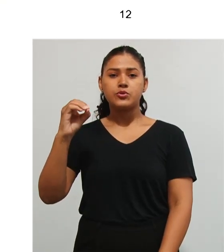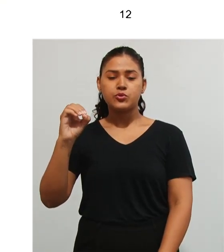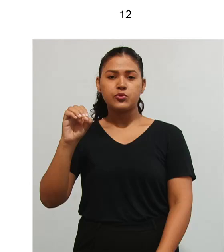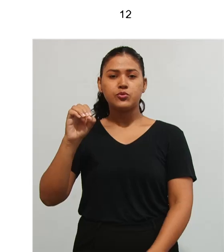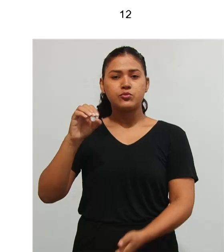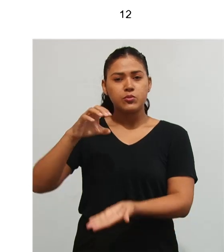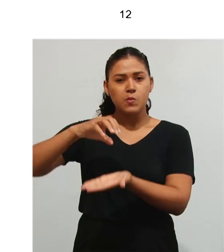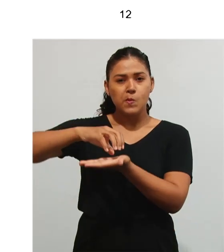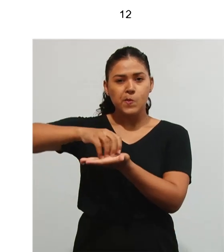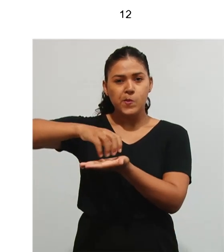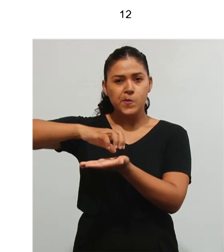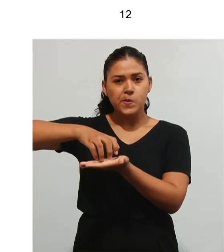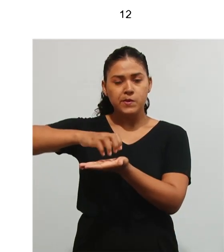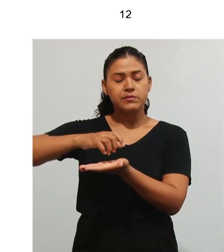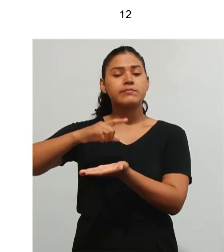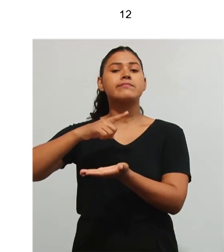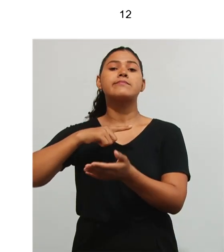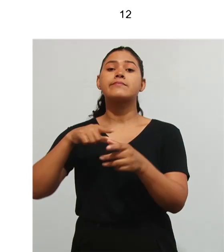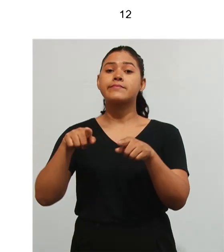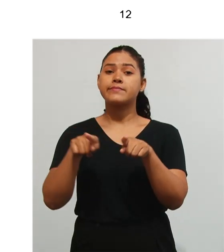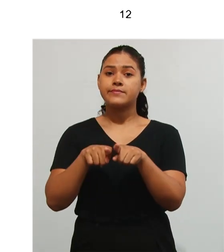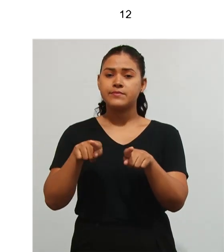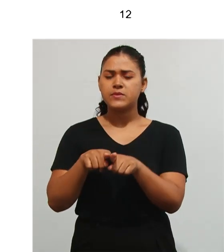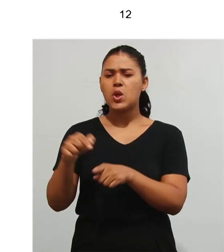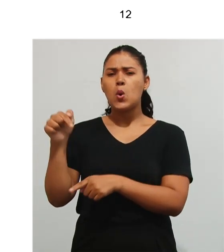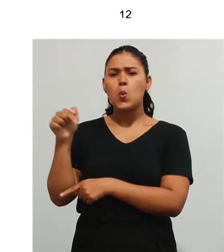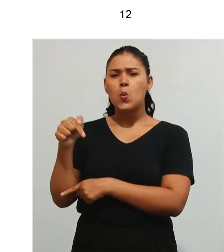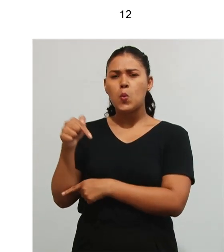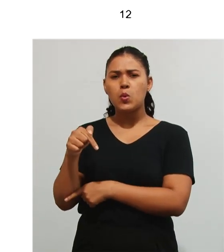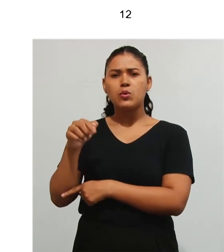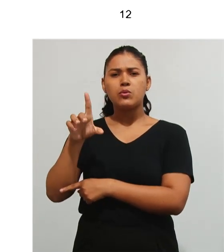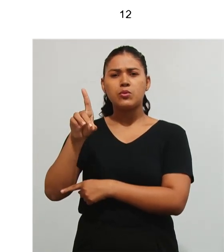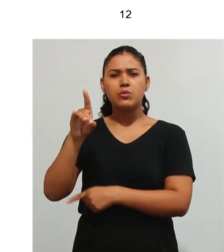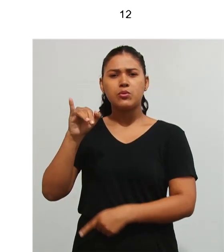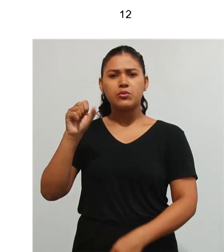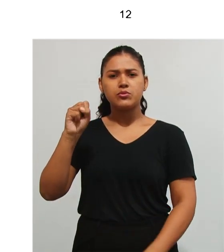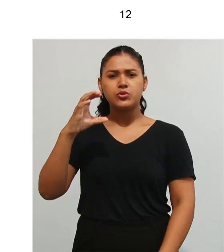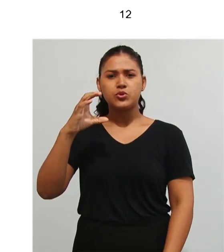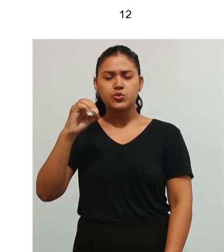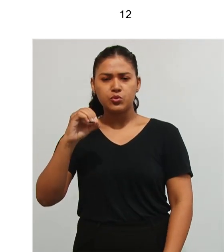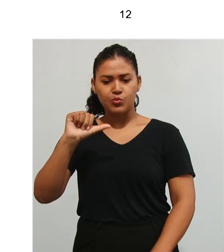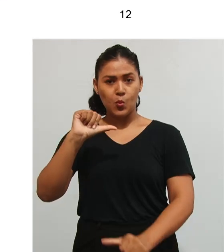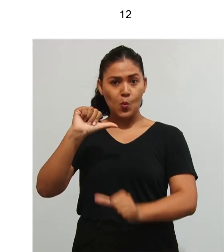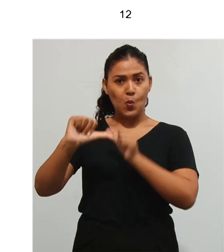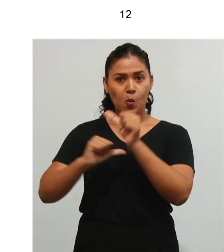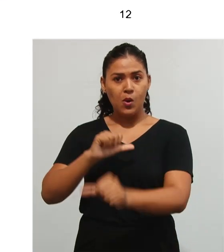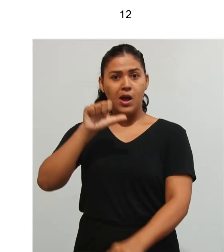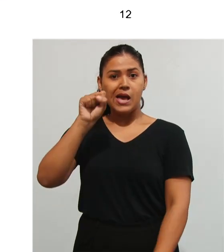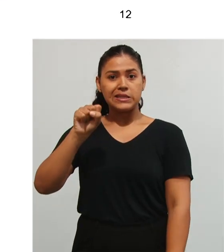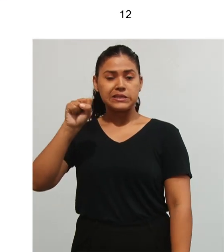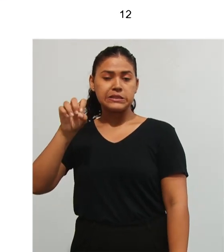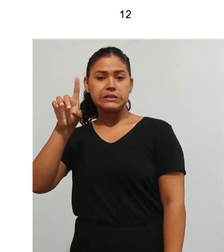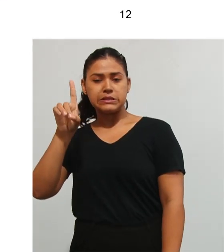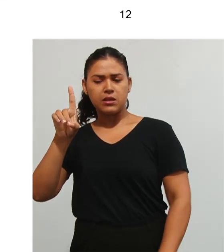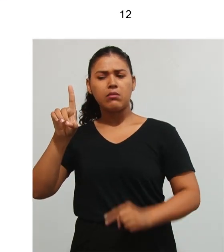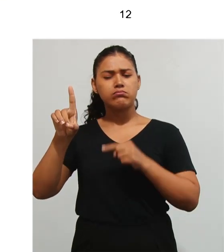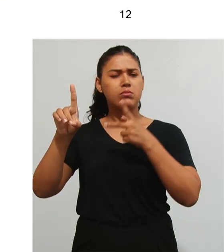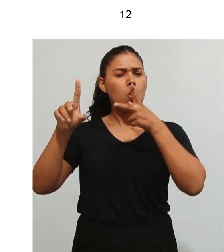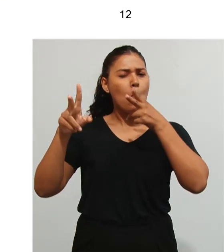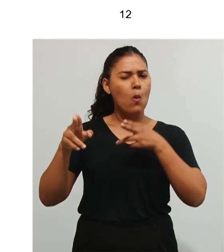Observamos recentemente a substituição deste elemento pelos chamados SSDs, que possuem a mesma finalidade, mas